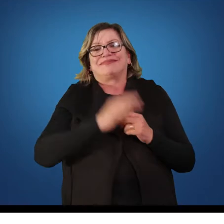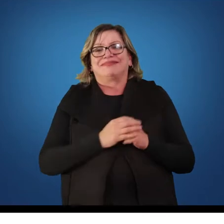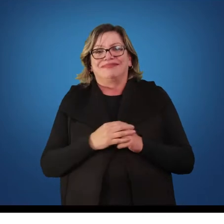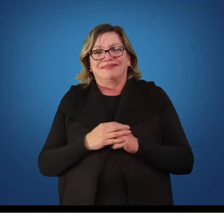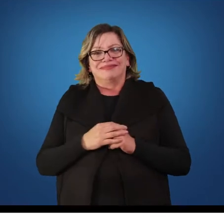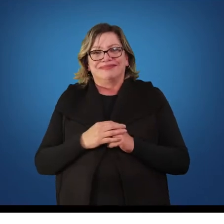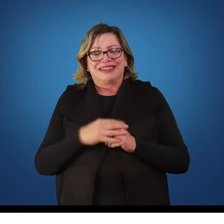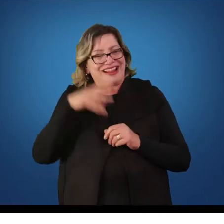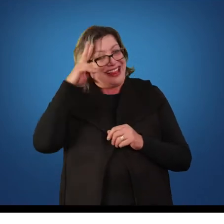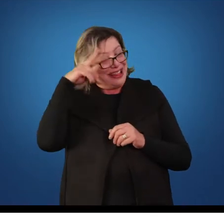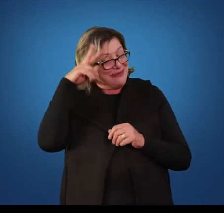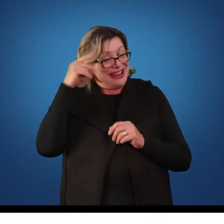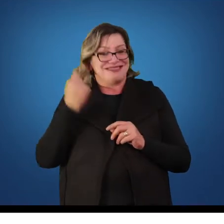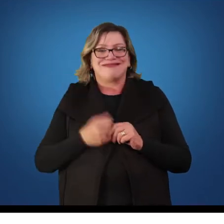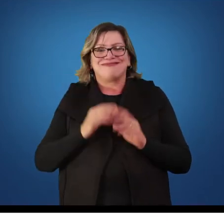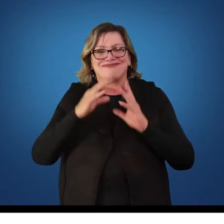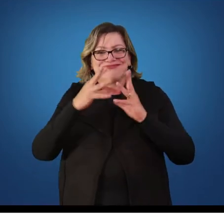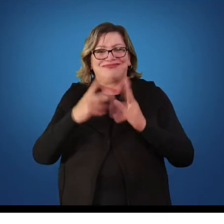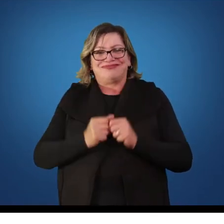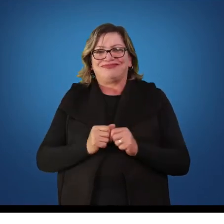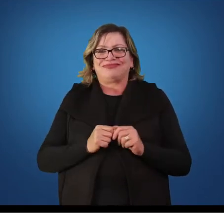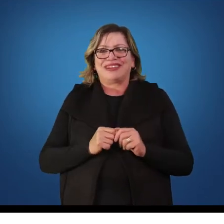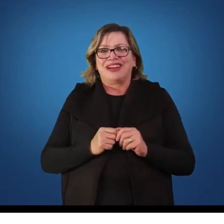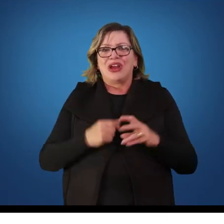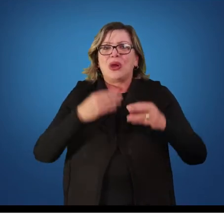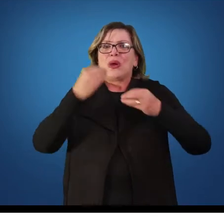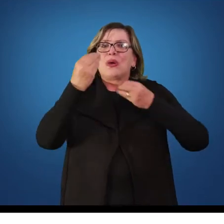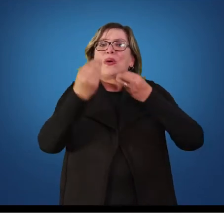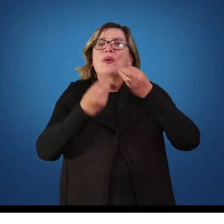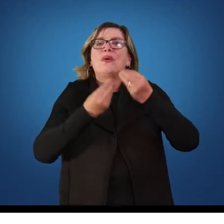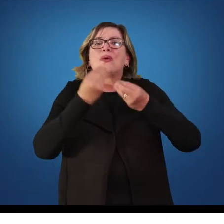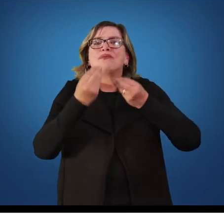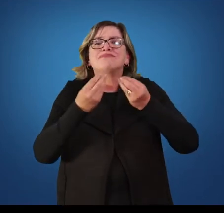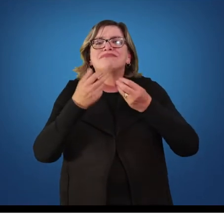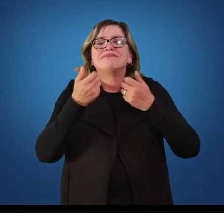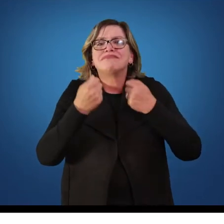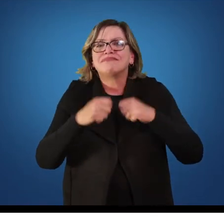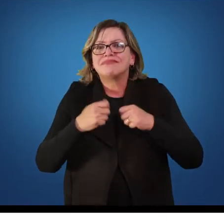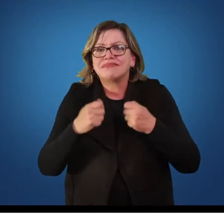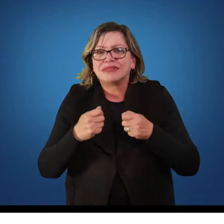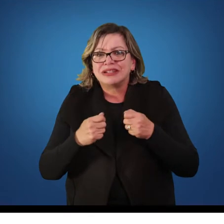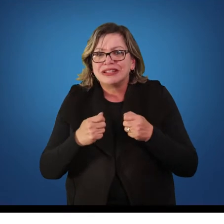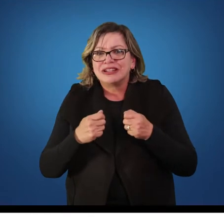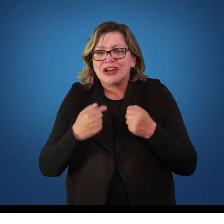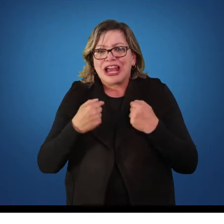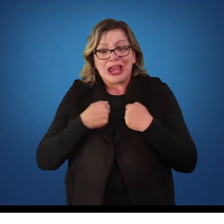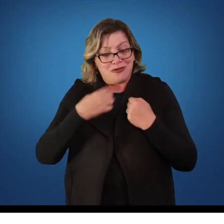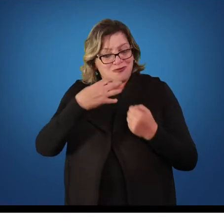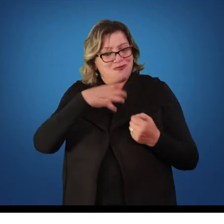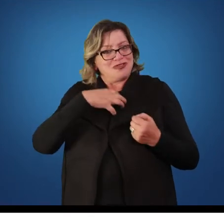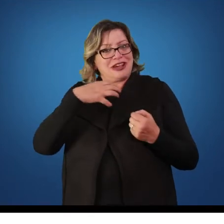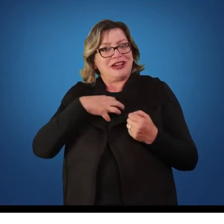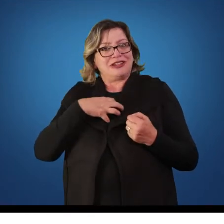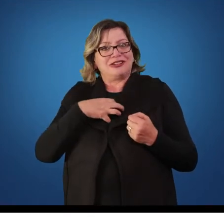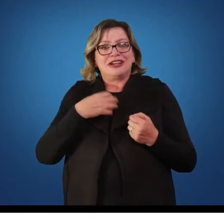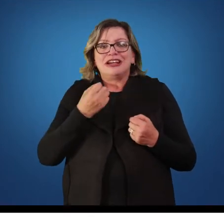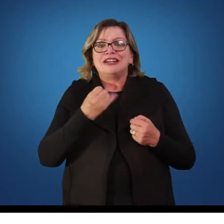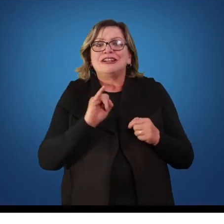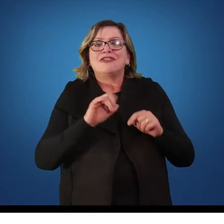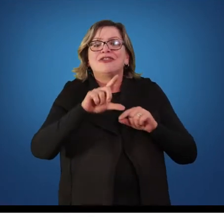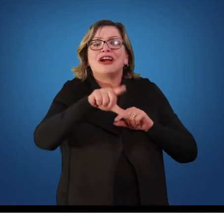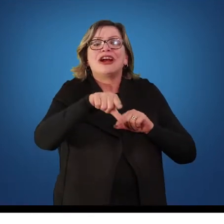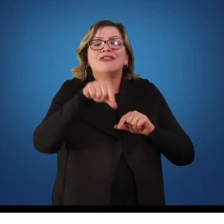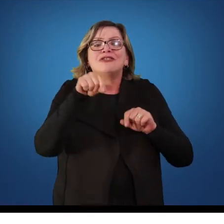ah como eu devo me portar quando for selecionar uma